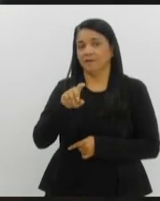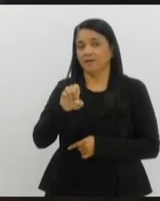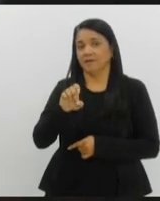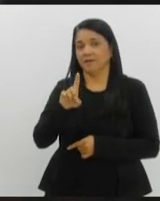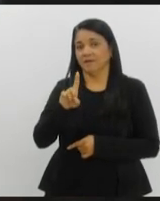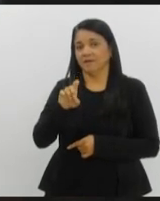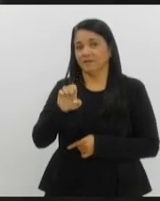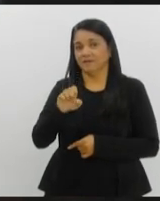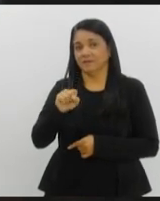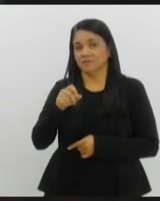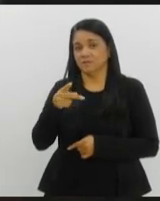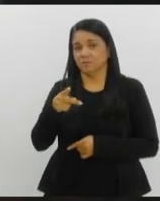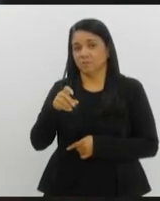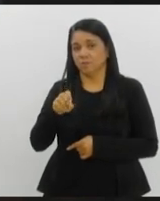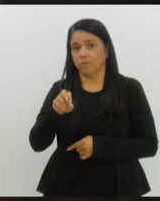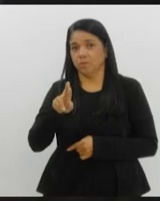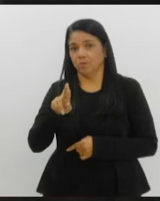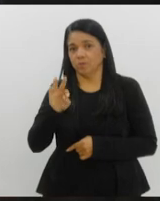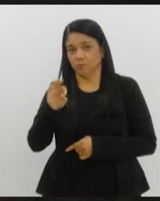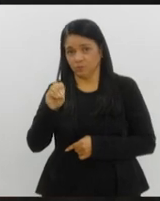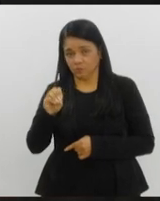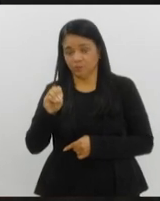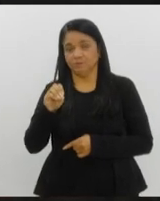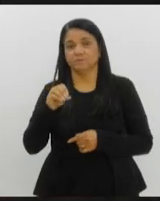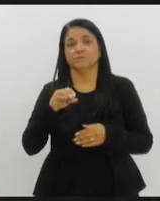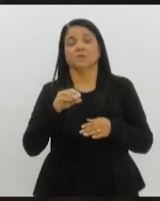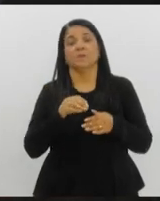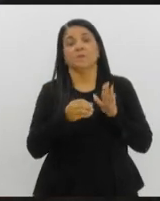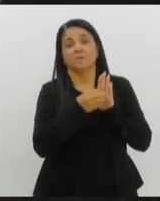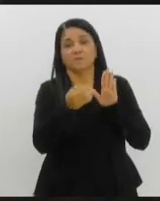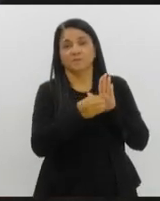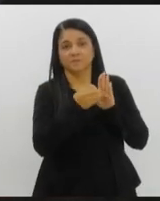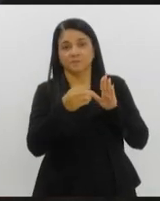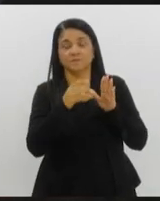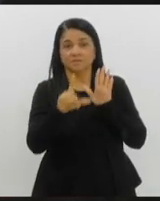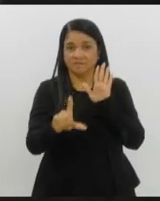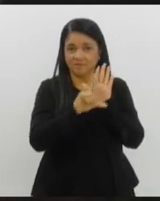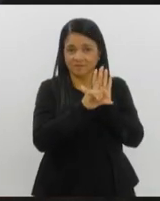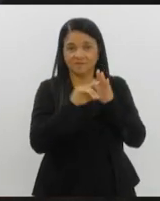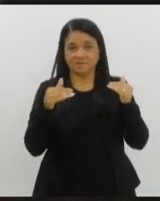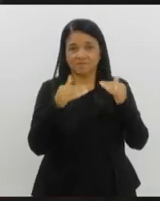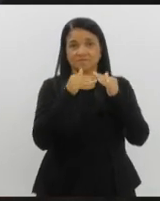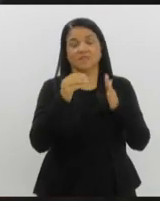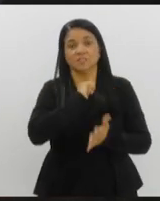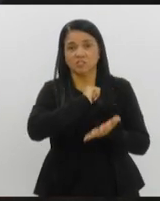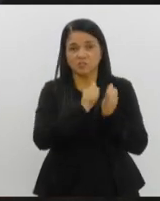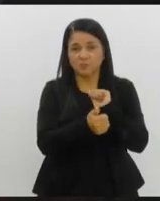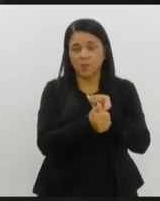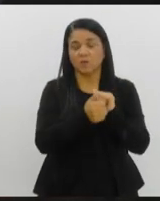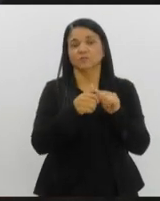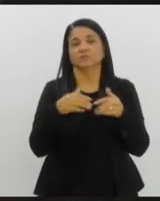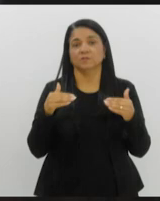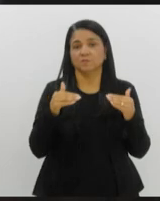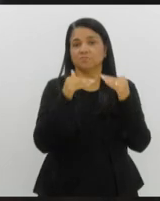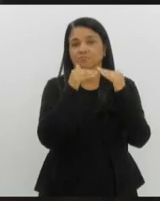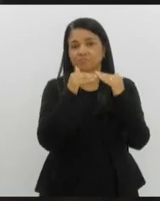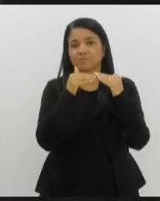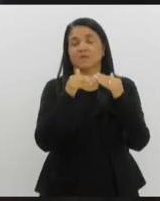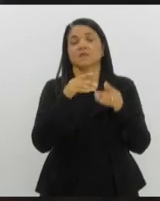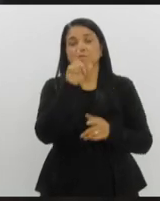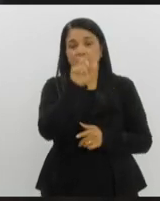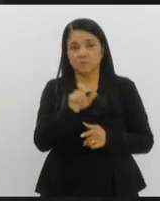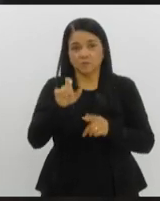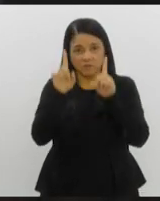comissões Constituição e Justiça pela legalidade, de Esporte e Lazer favorável, Pessoa com Deficiência favorável.